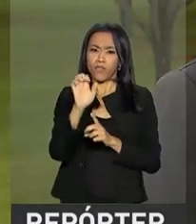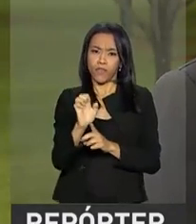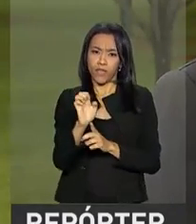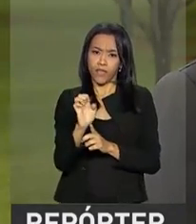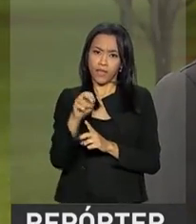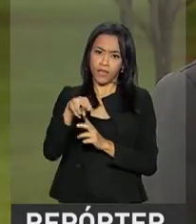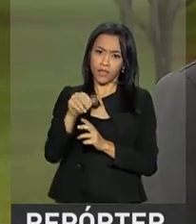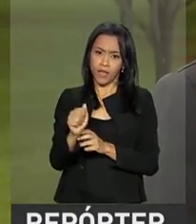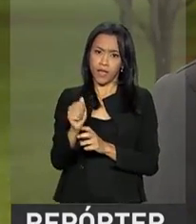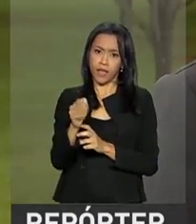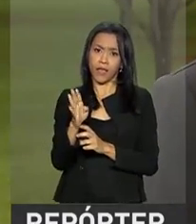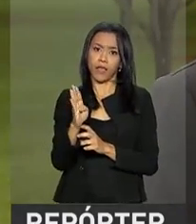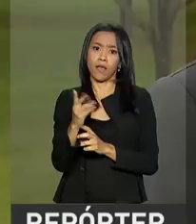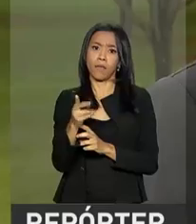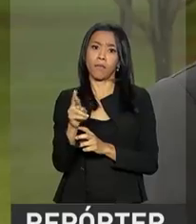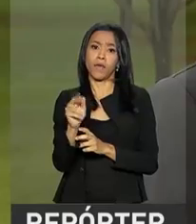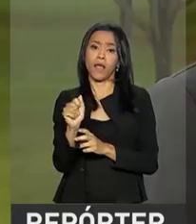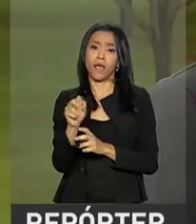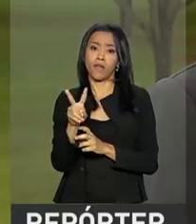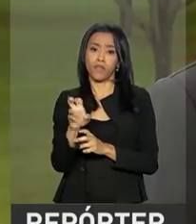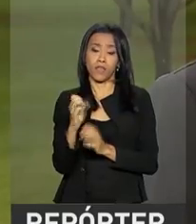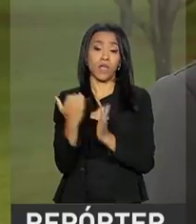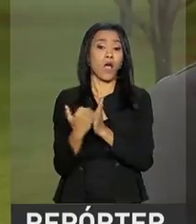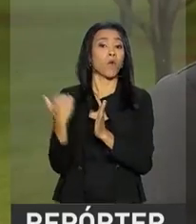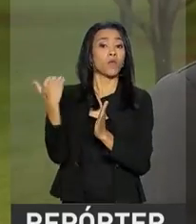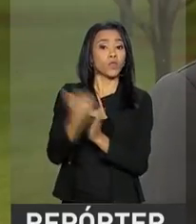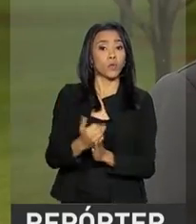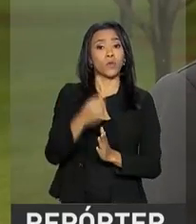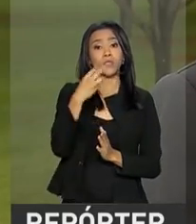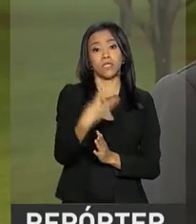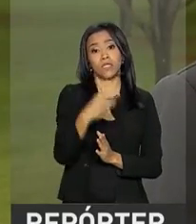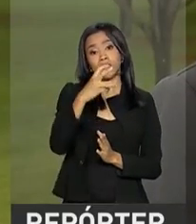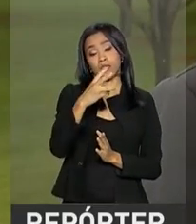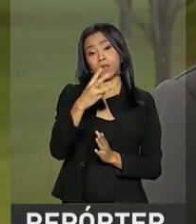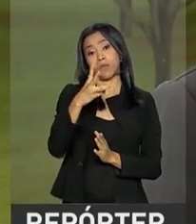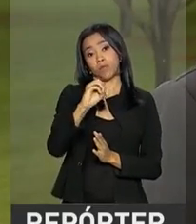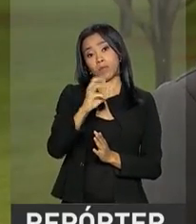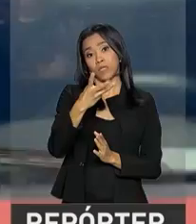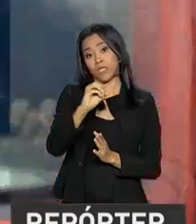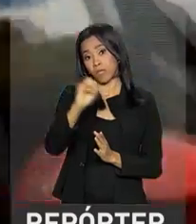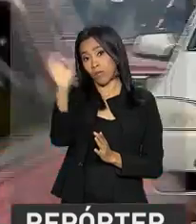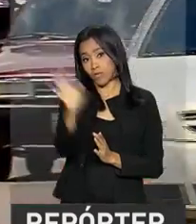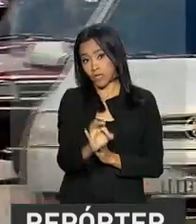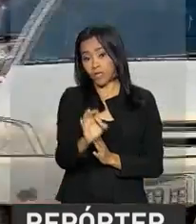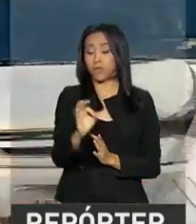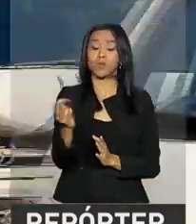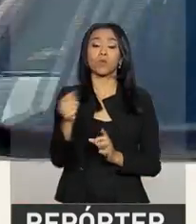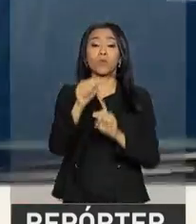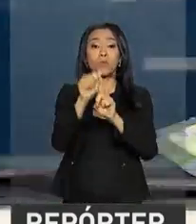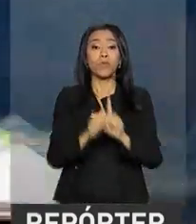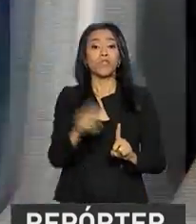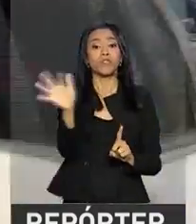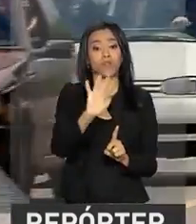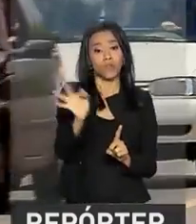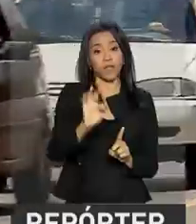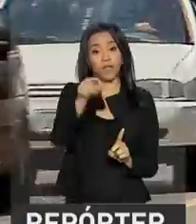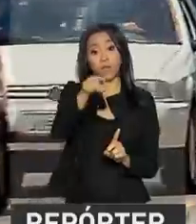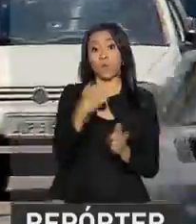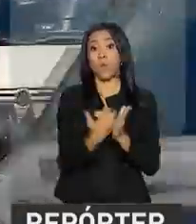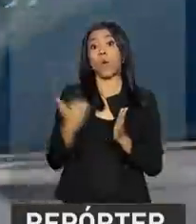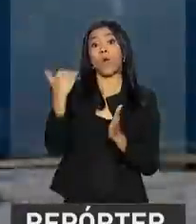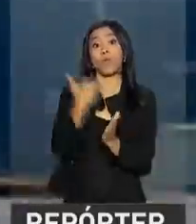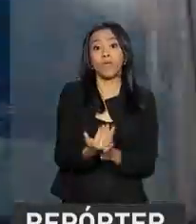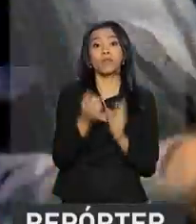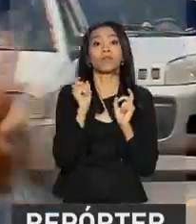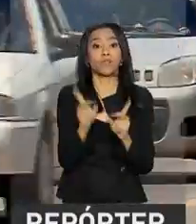o número representa um aumento de cerca de 30% em relação às vendas de fevereiro. De acordo com a FENABRAVE, o aumento